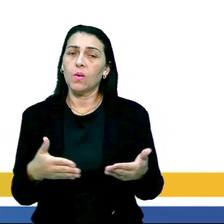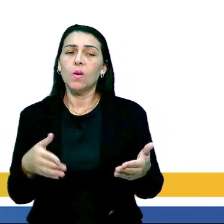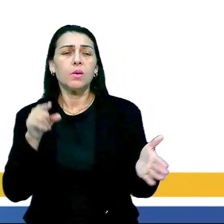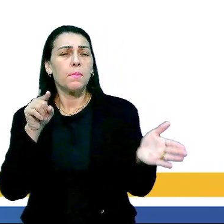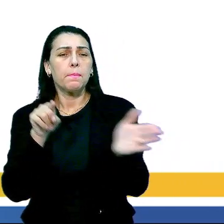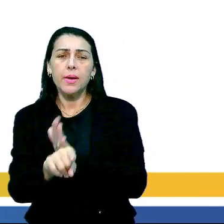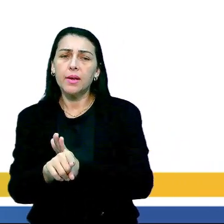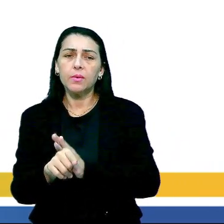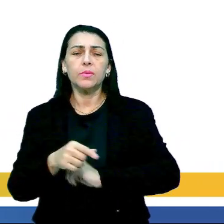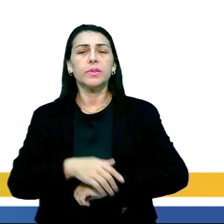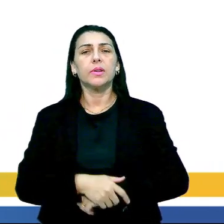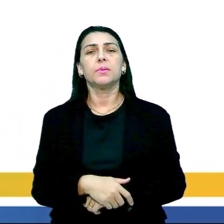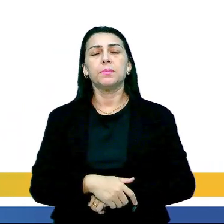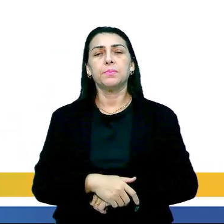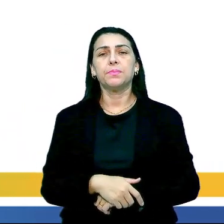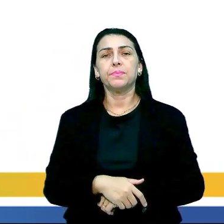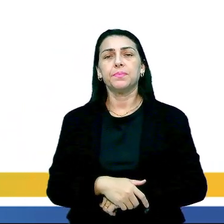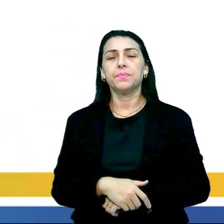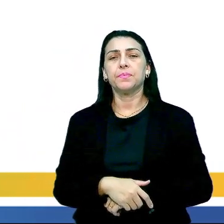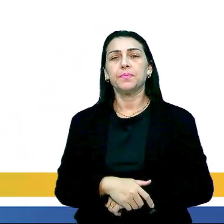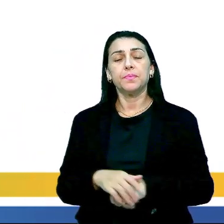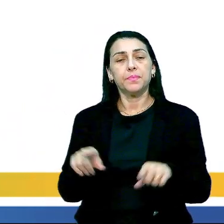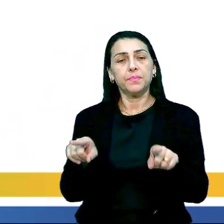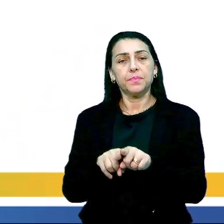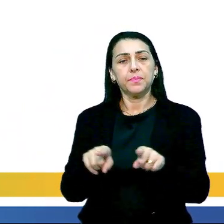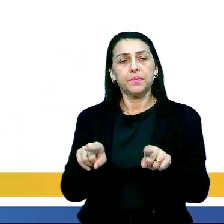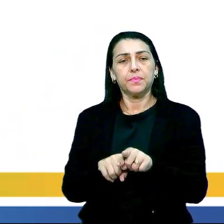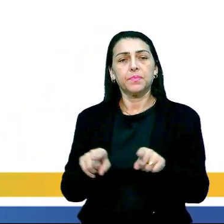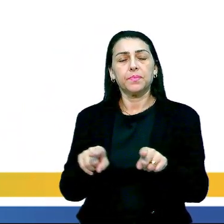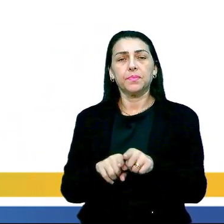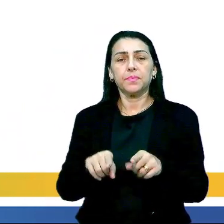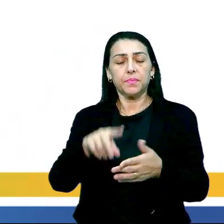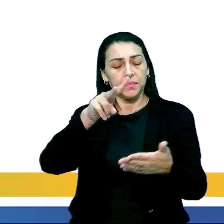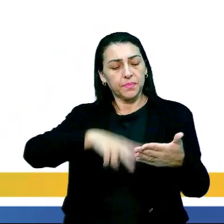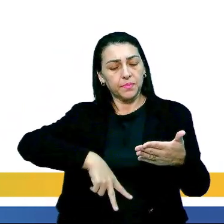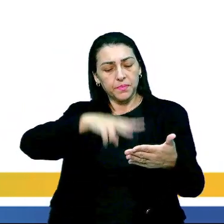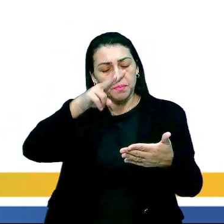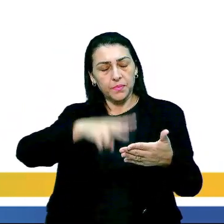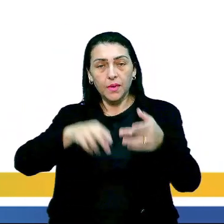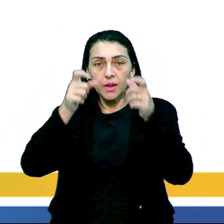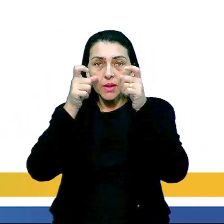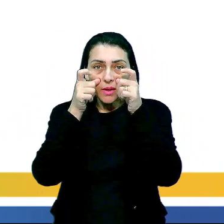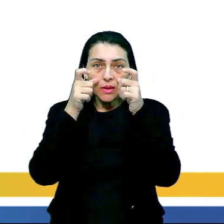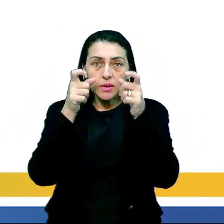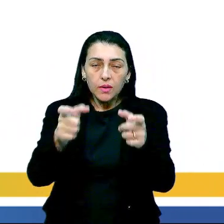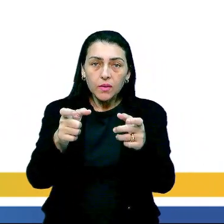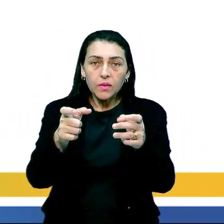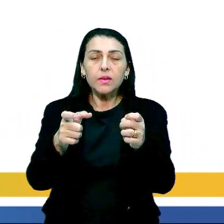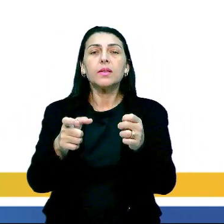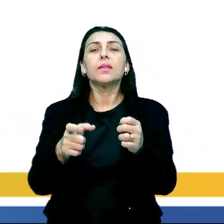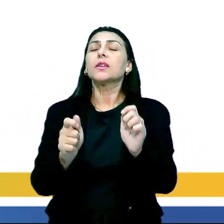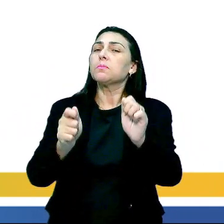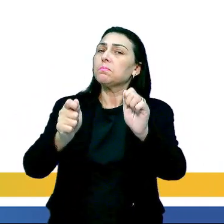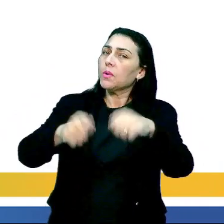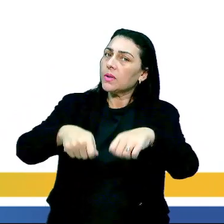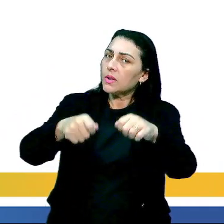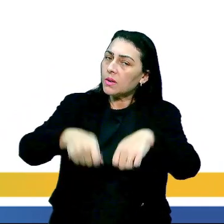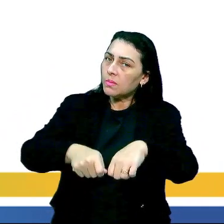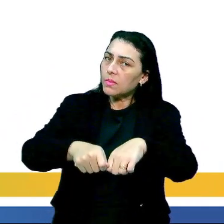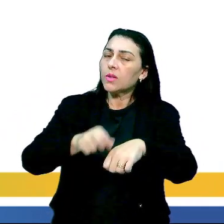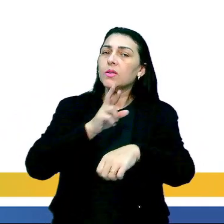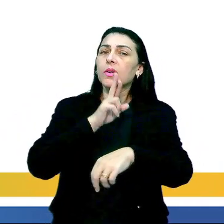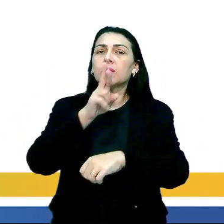da questão e vamos também fazer a leitura bastante atenciosa das possibilidades